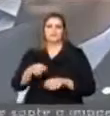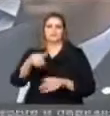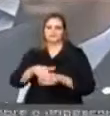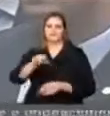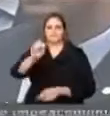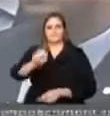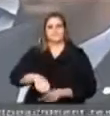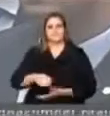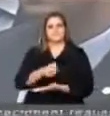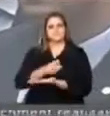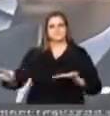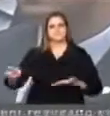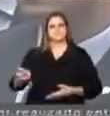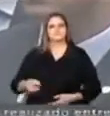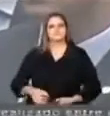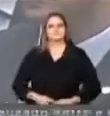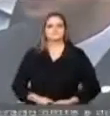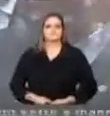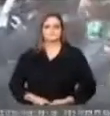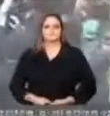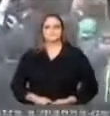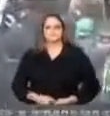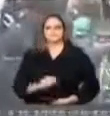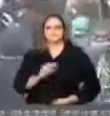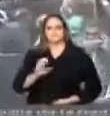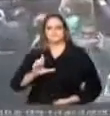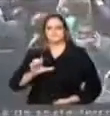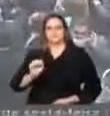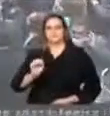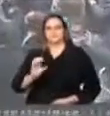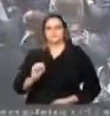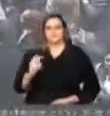ao impeachment, senhor presidente. Celso Russomano,